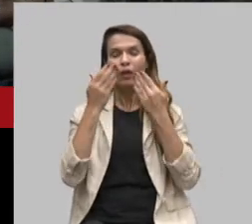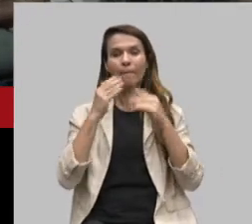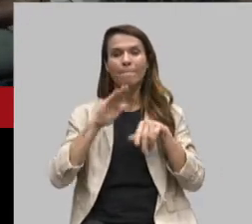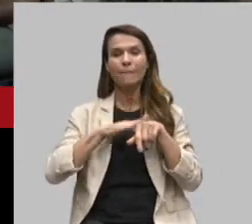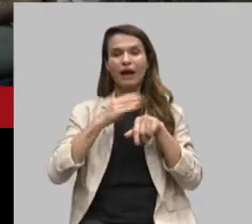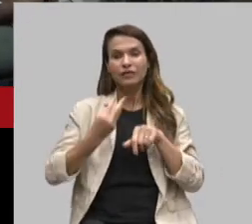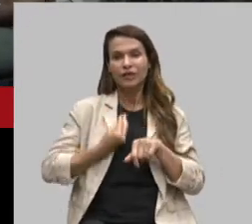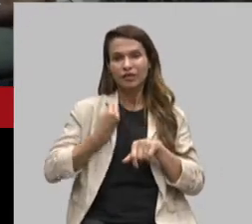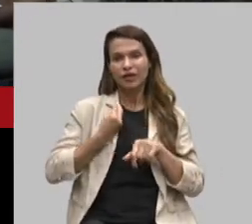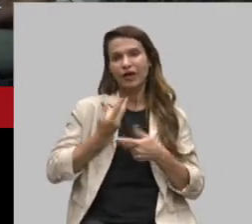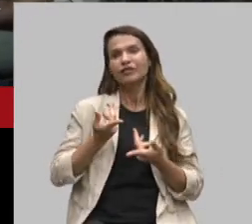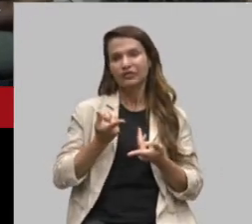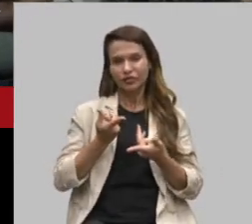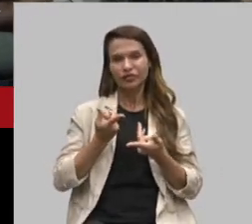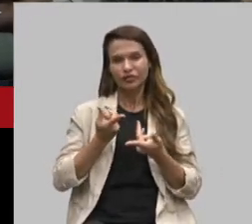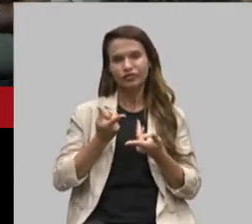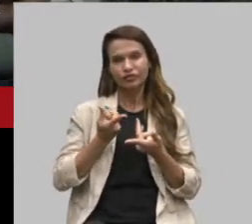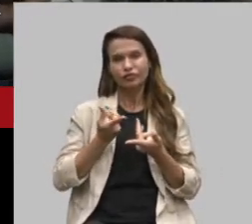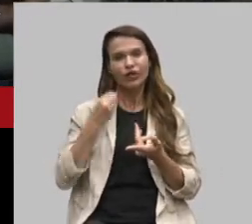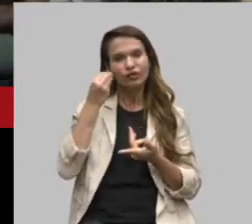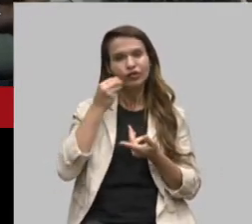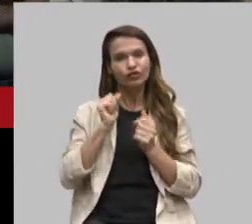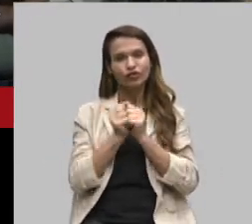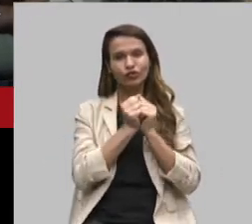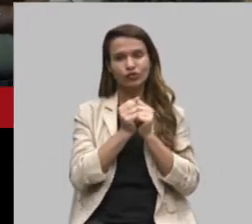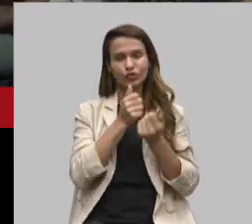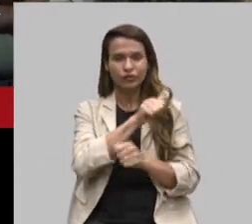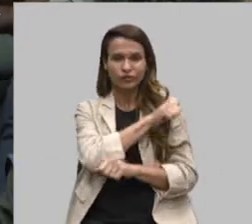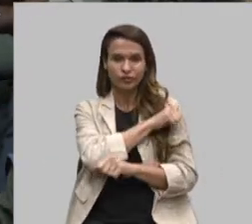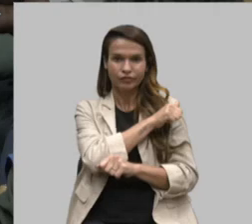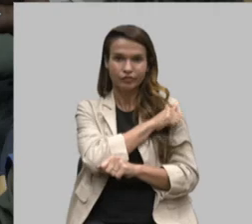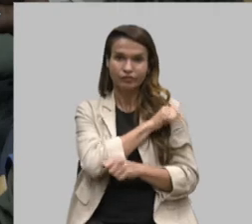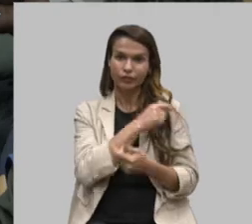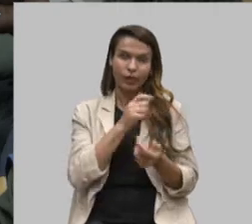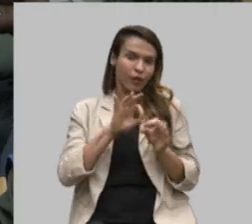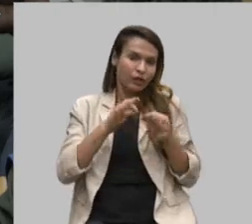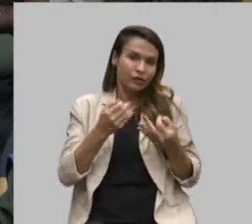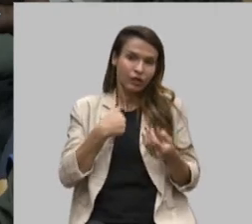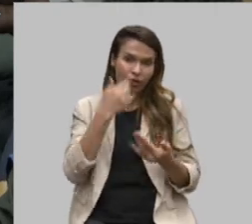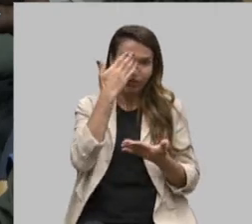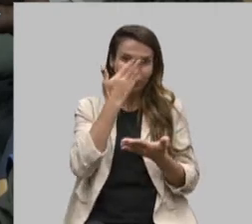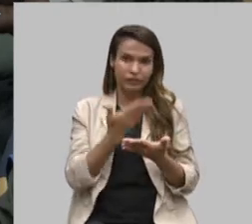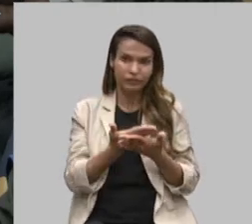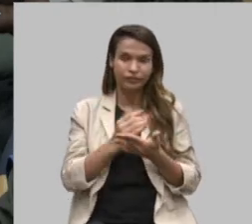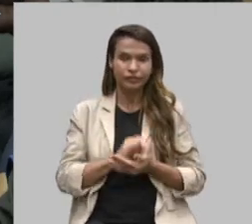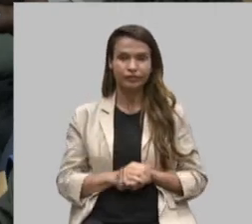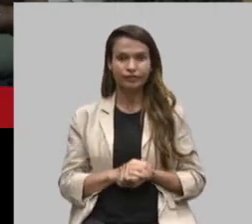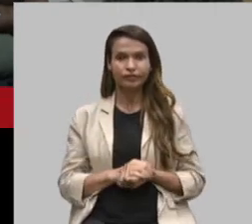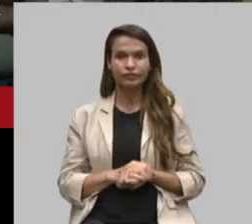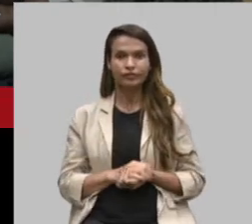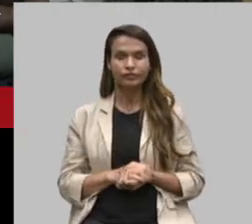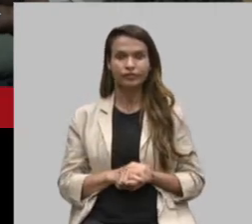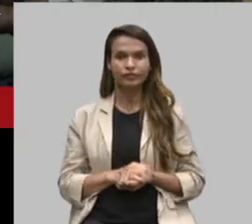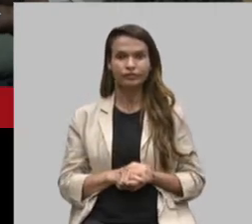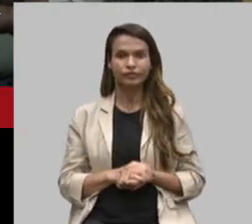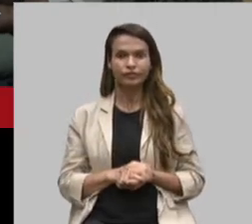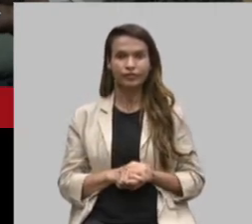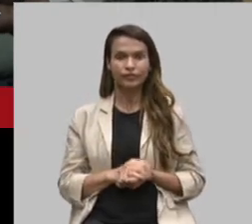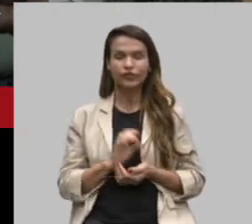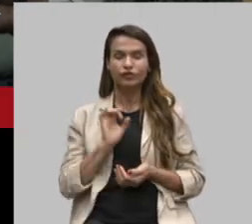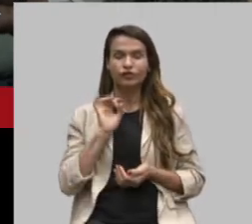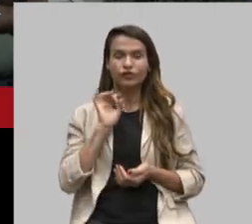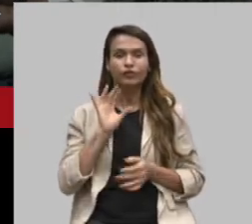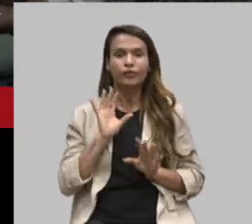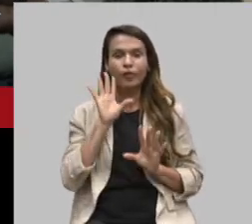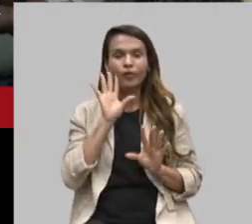Estudantes isso é bem simples acredito eu e só para concluir Outro